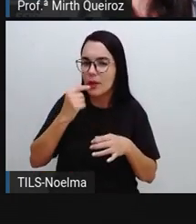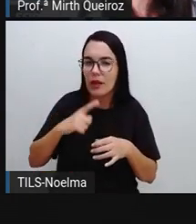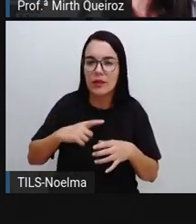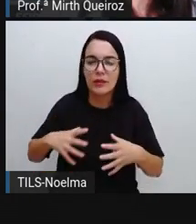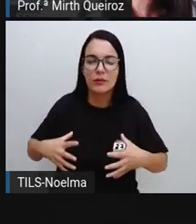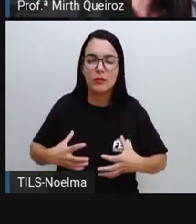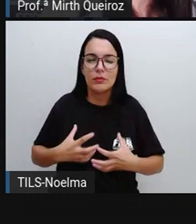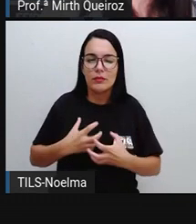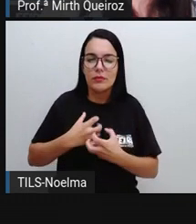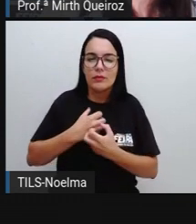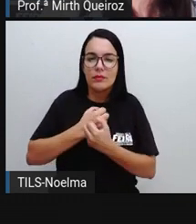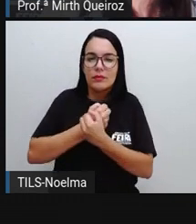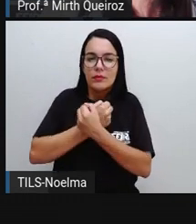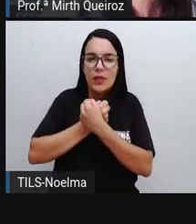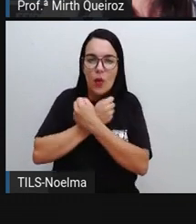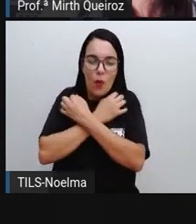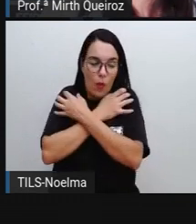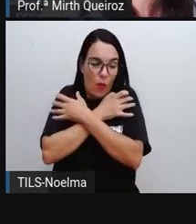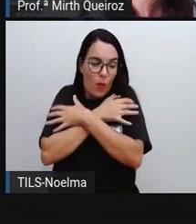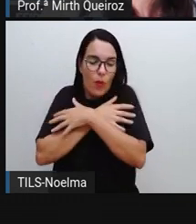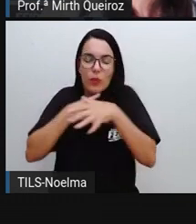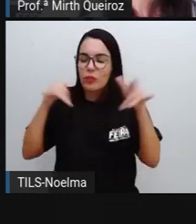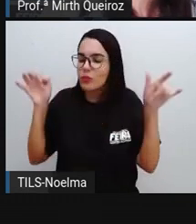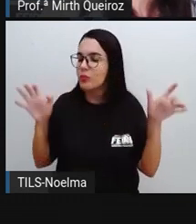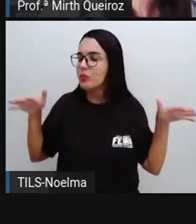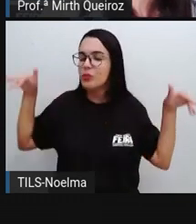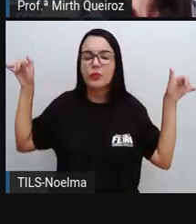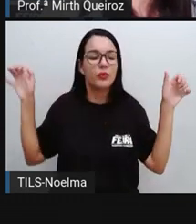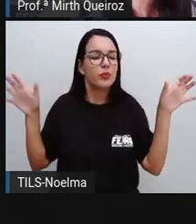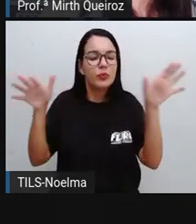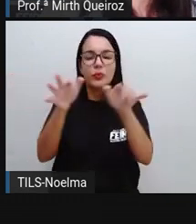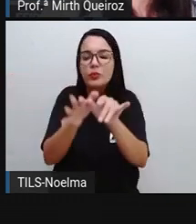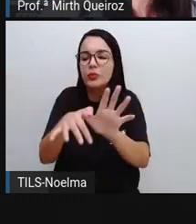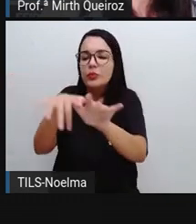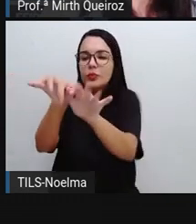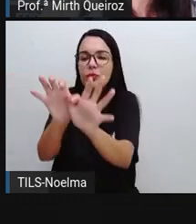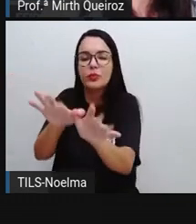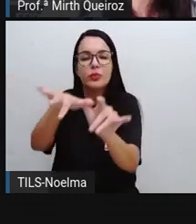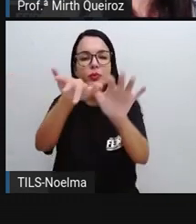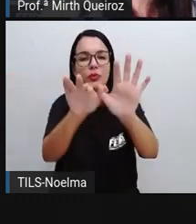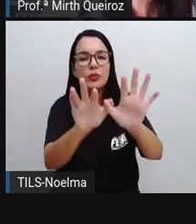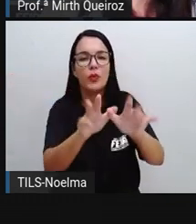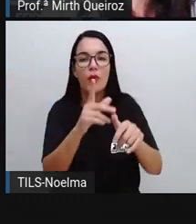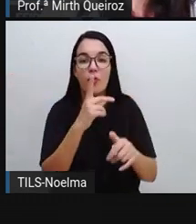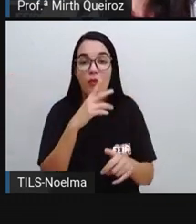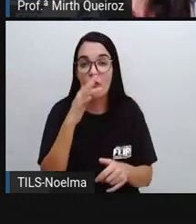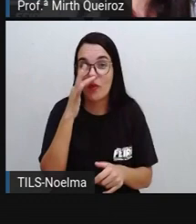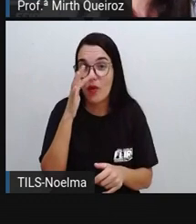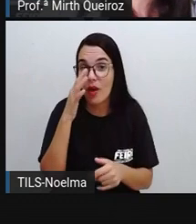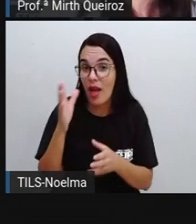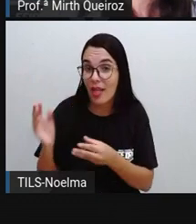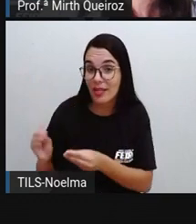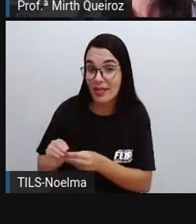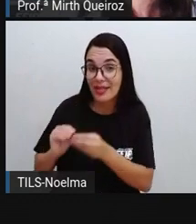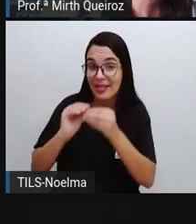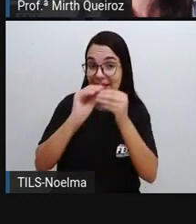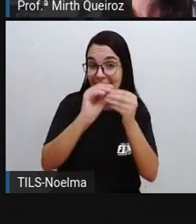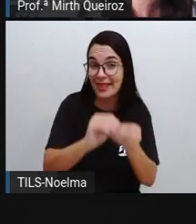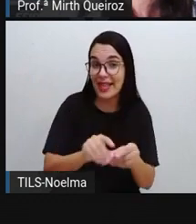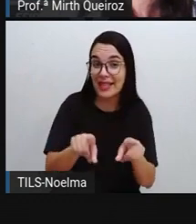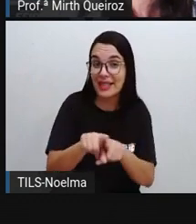enchem de pólen pelo corpo e, voando até outra flor da mesma espécie, levam essas